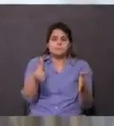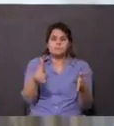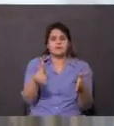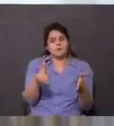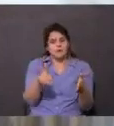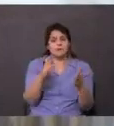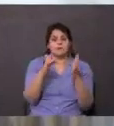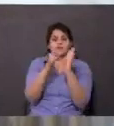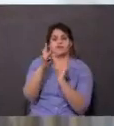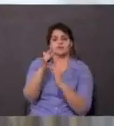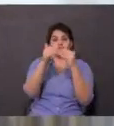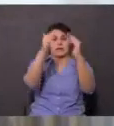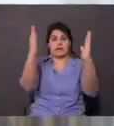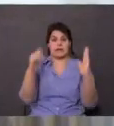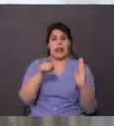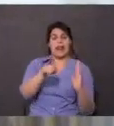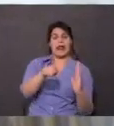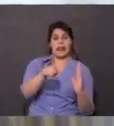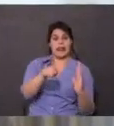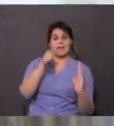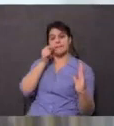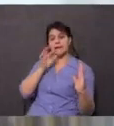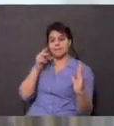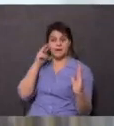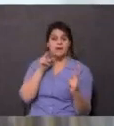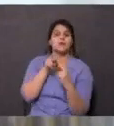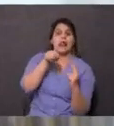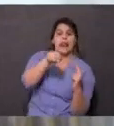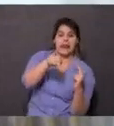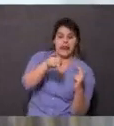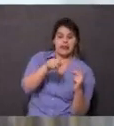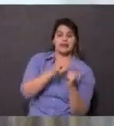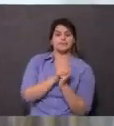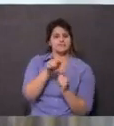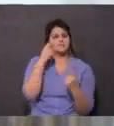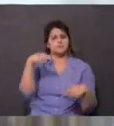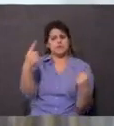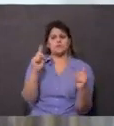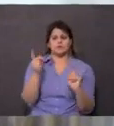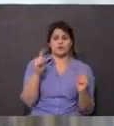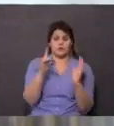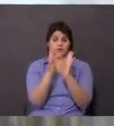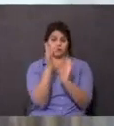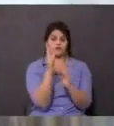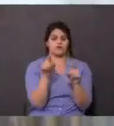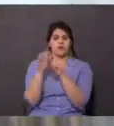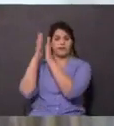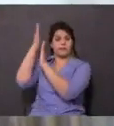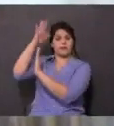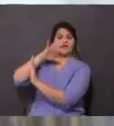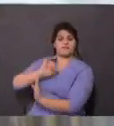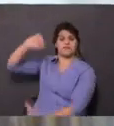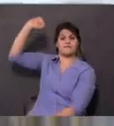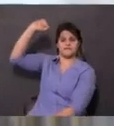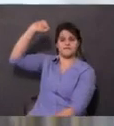Jesus no templo. É um texto revelador de Jesus na sua condição de Filho de Deus, que